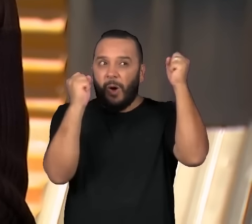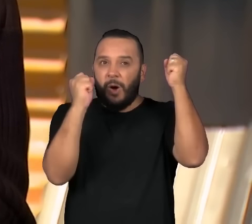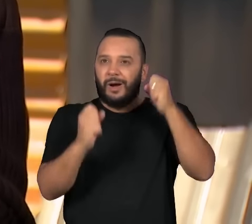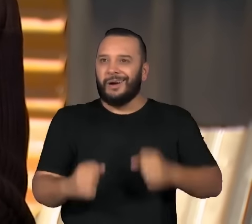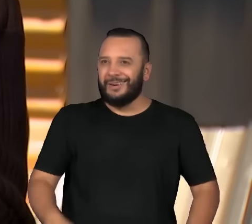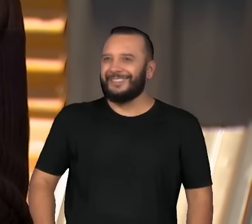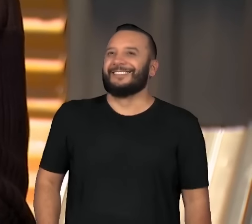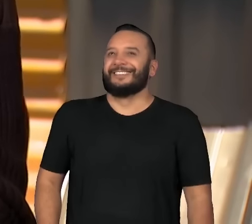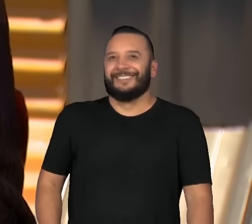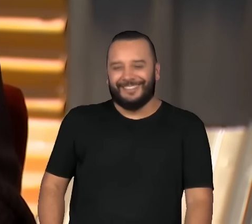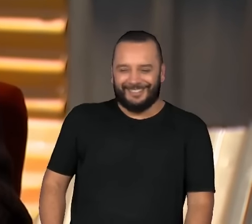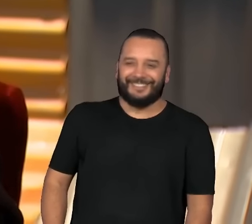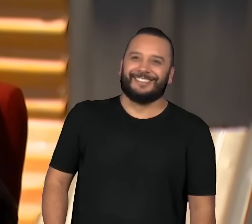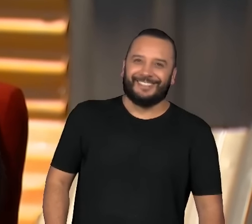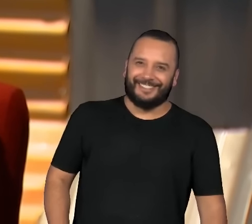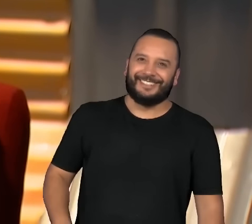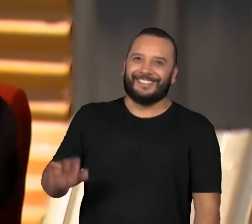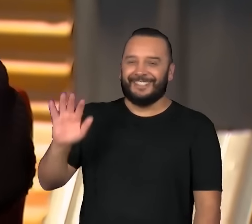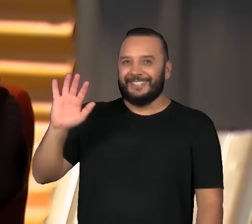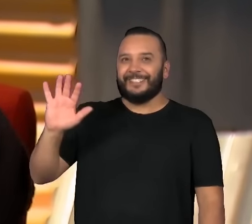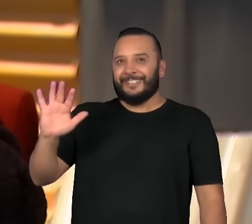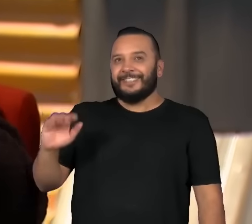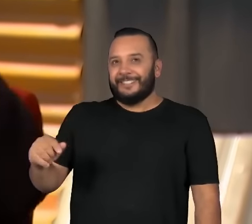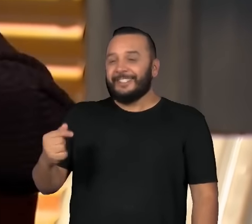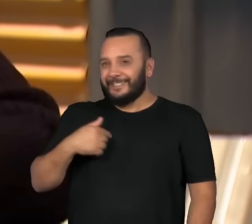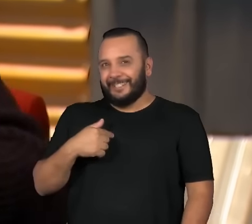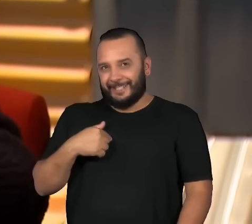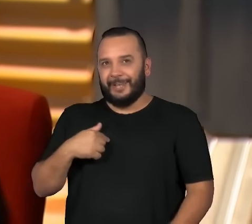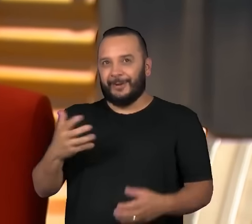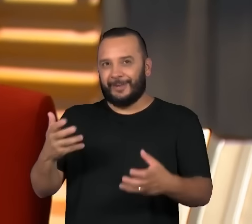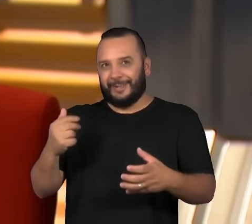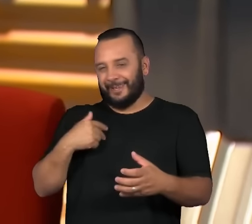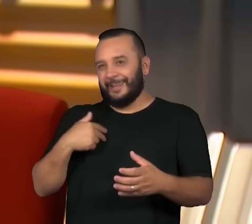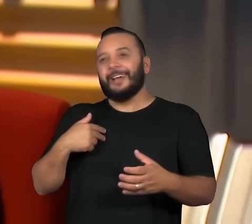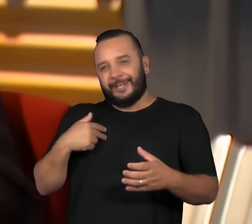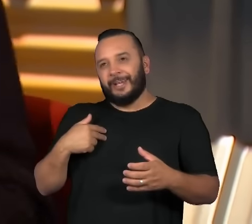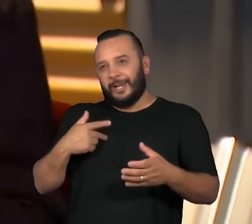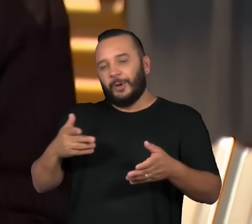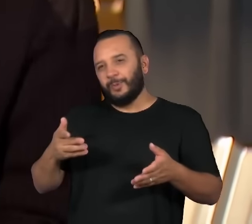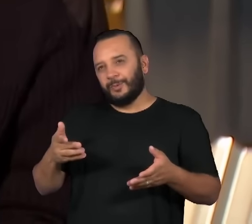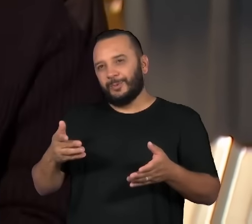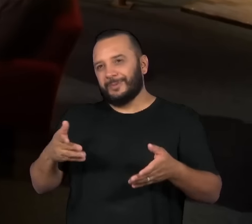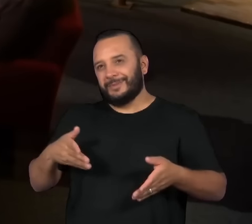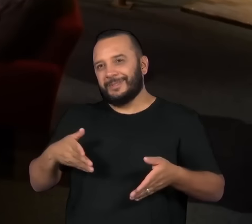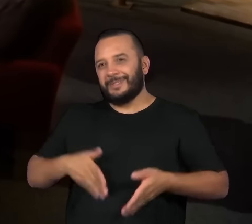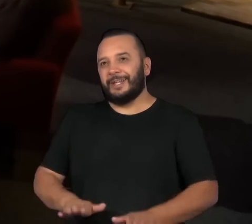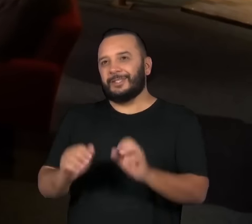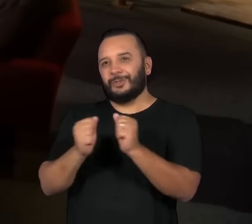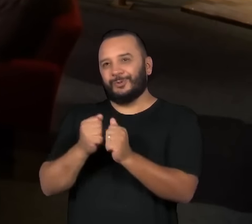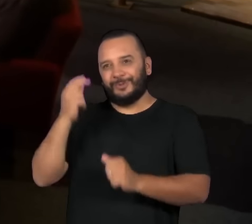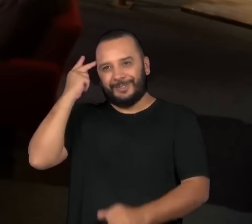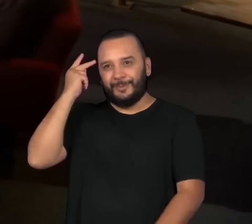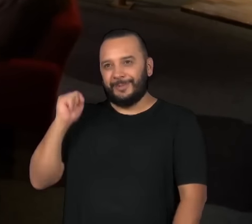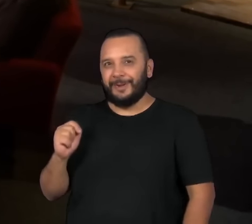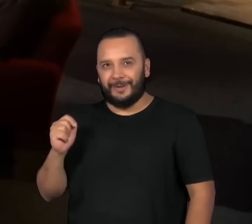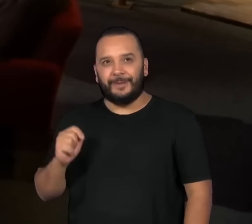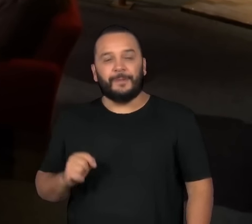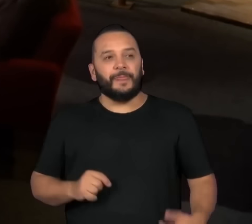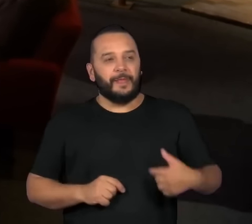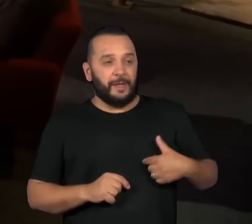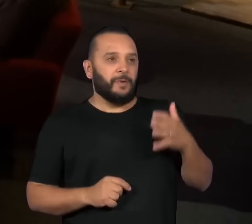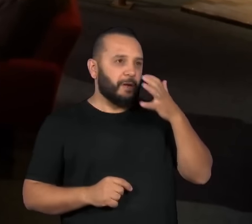mano. Você não nasce com dois olhos, eu nasci com o São Paulo Futebol Clube. E é bom eu dizer isso, assim, da minha